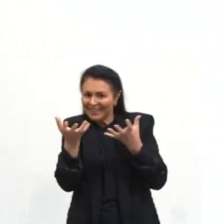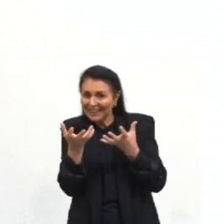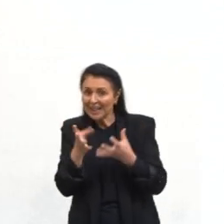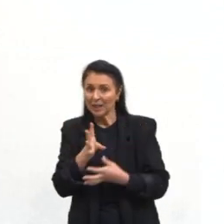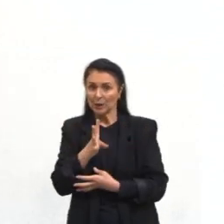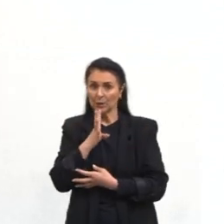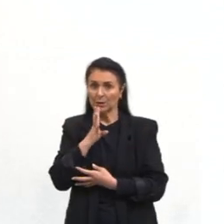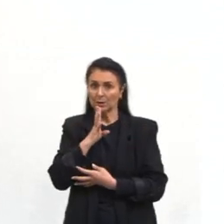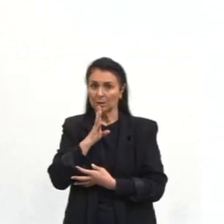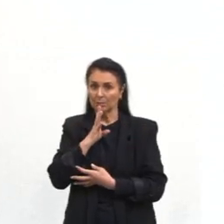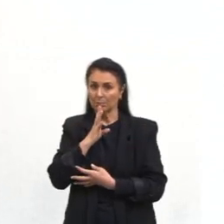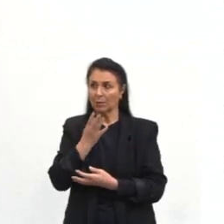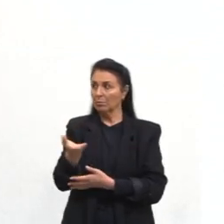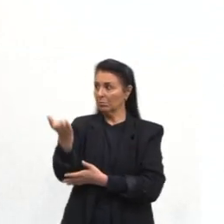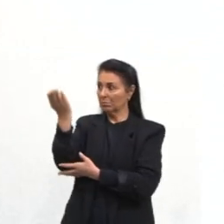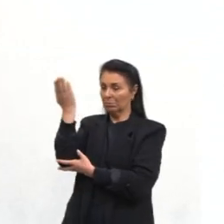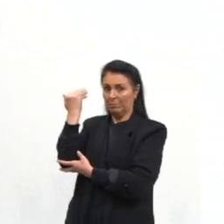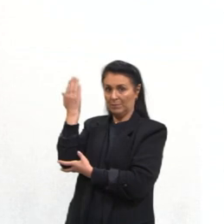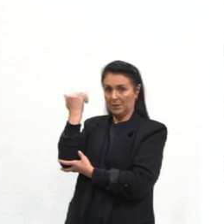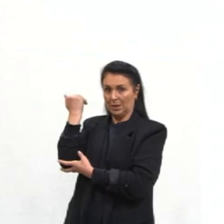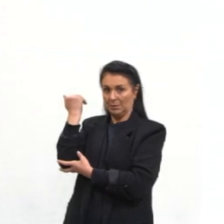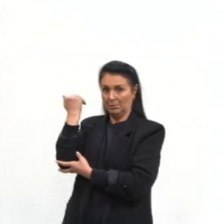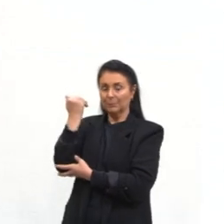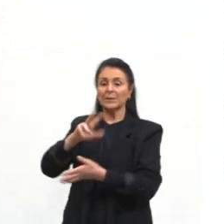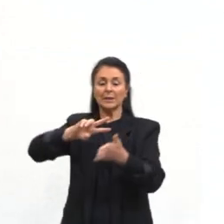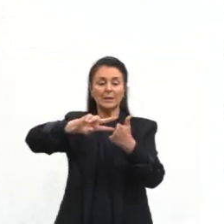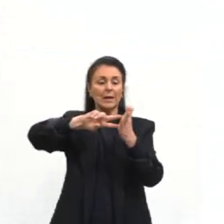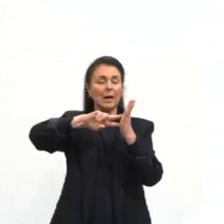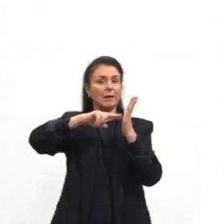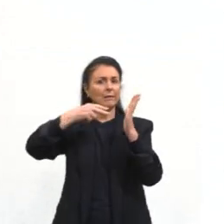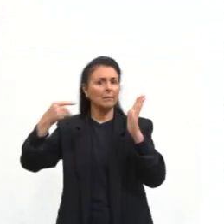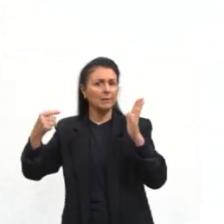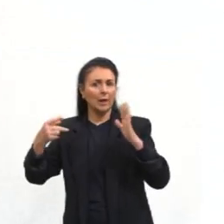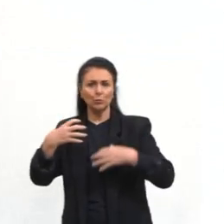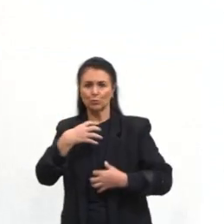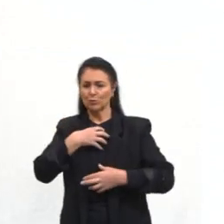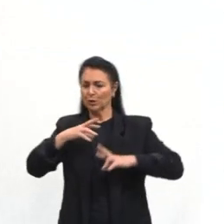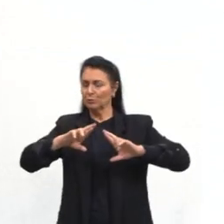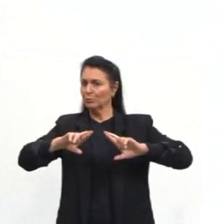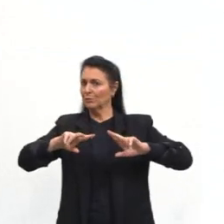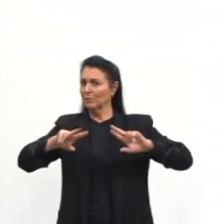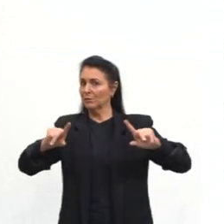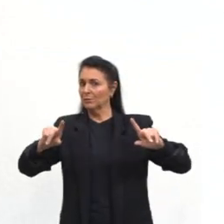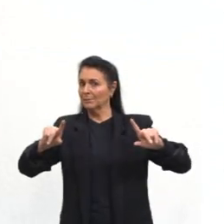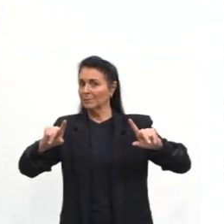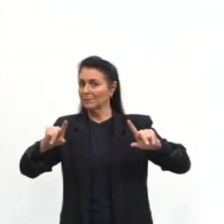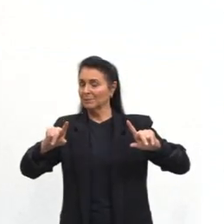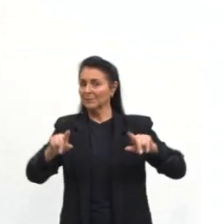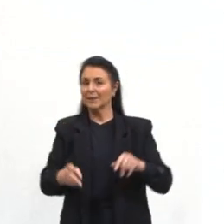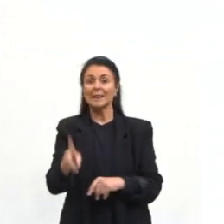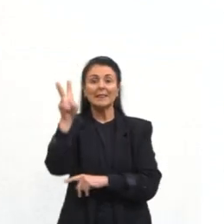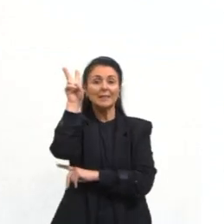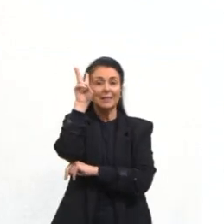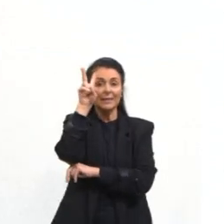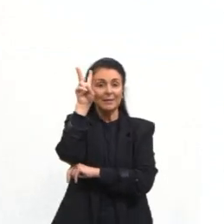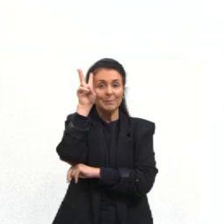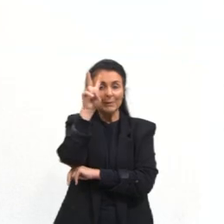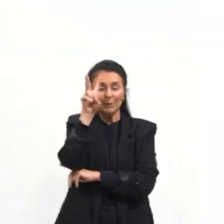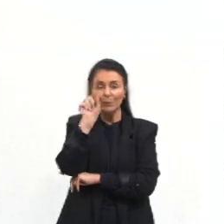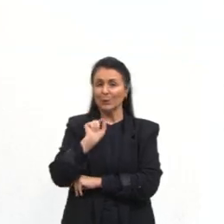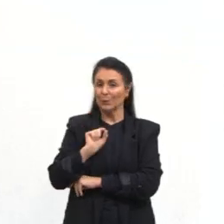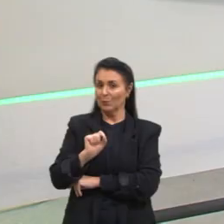era no passado interpretado de forma muito diferente lembrando